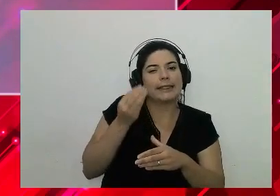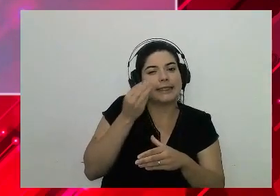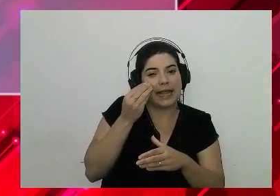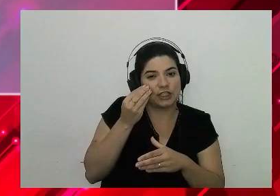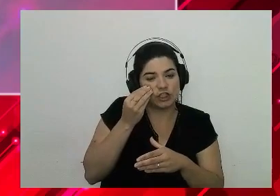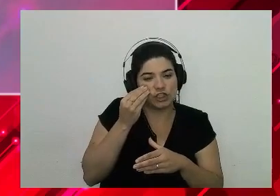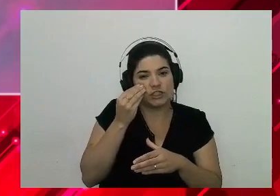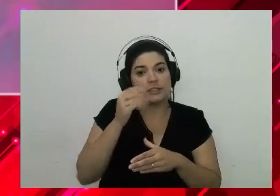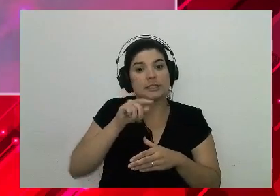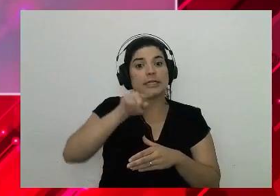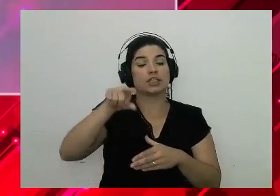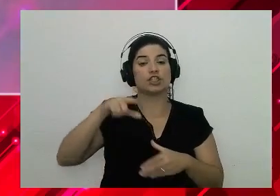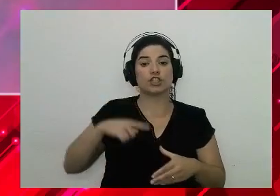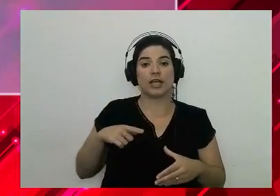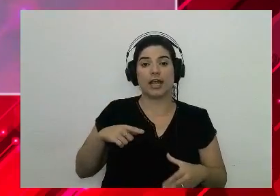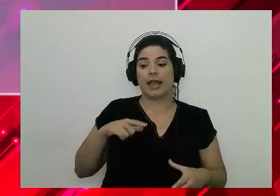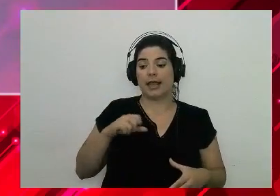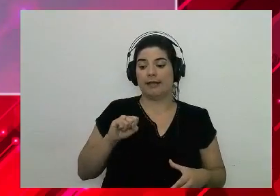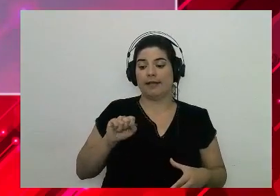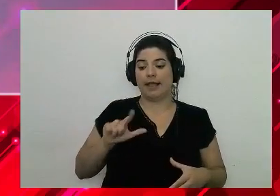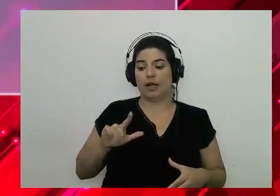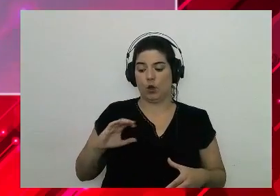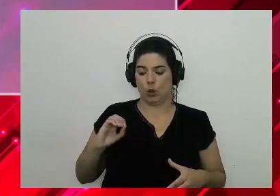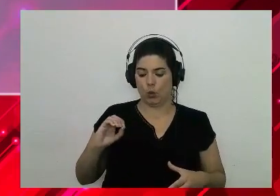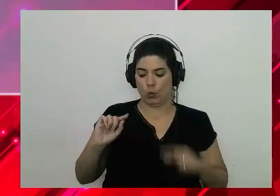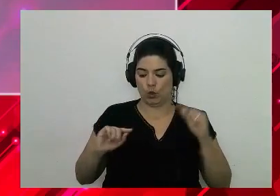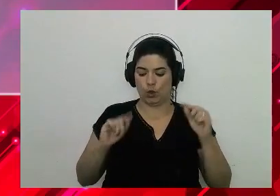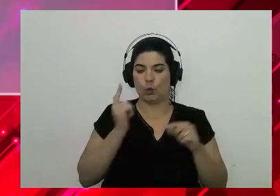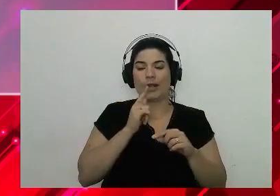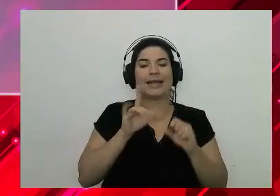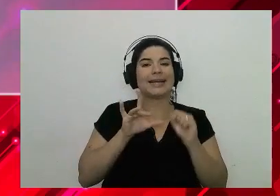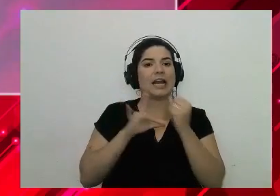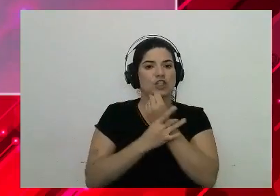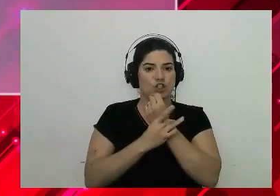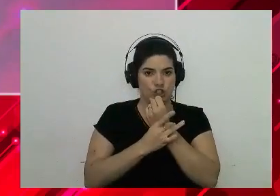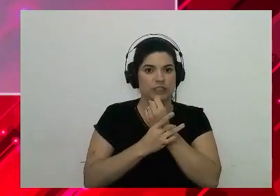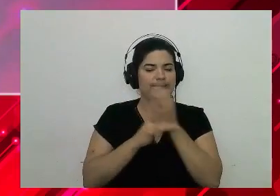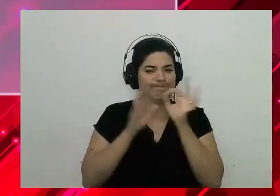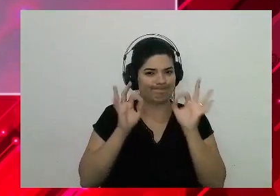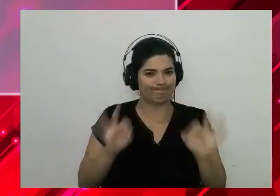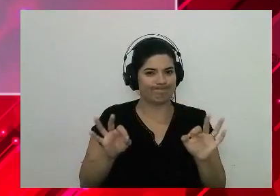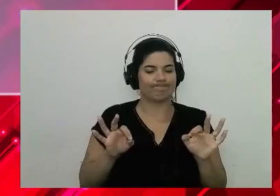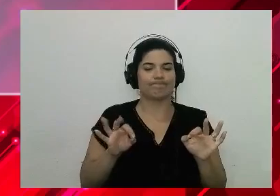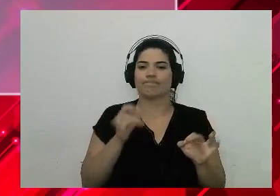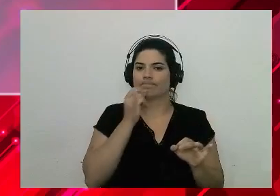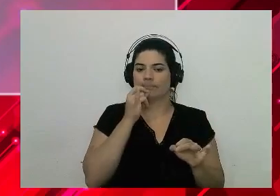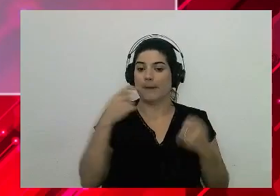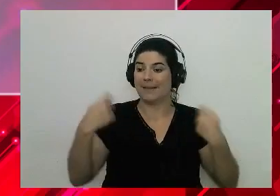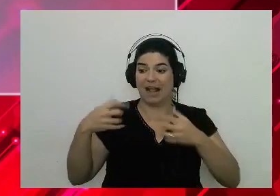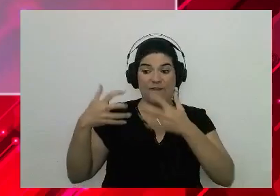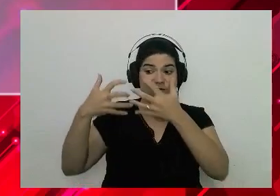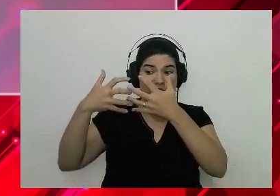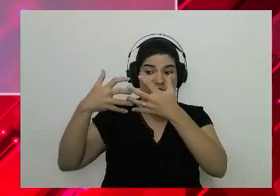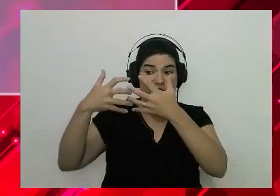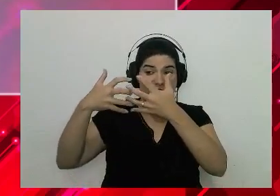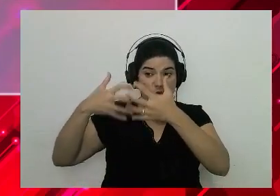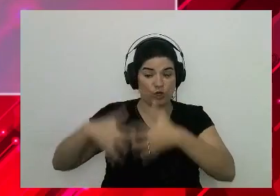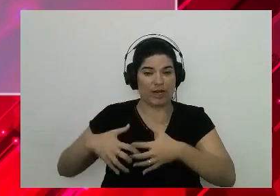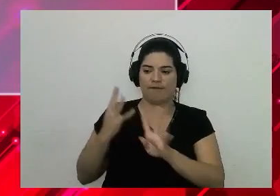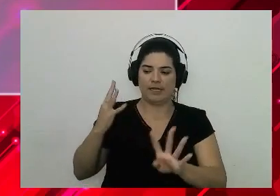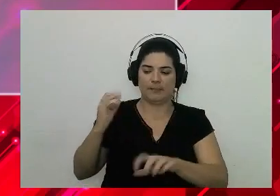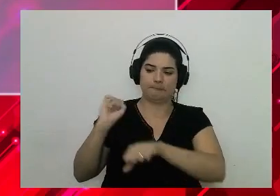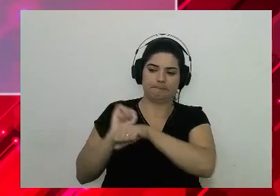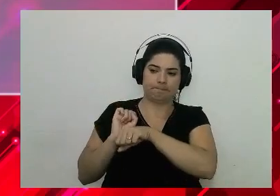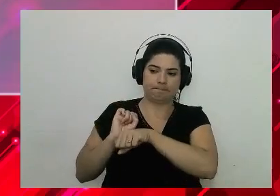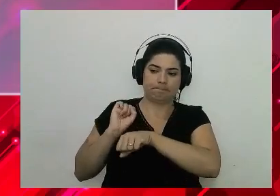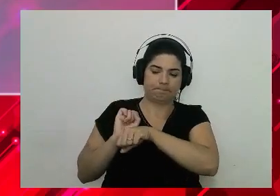tinham um SLO, que eles tinham que garantir que tal coisa tinha que funcionar, eles ficavam atrás de uma fila e tal, desde o